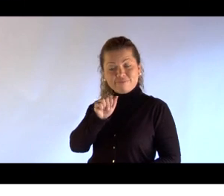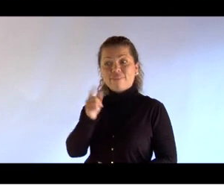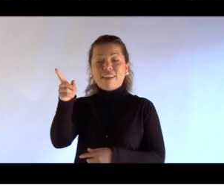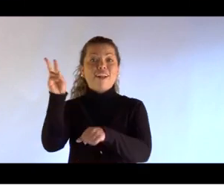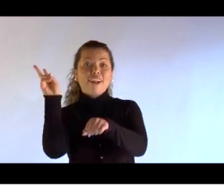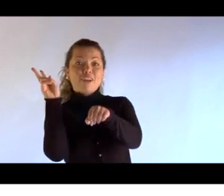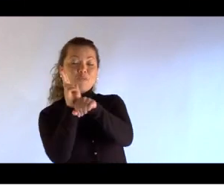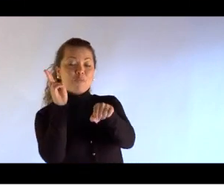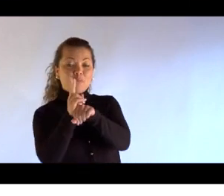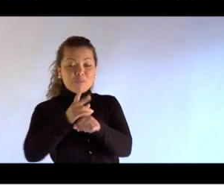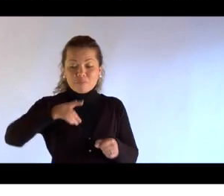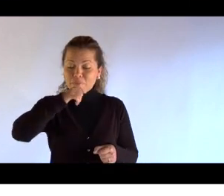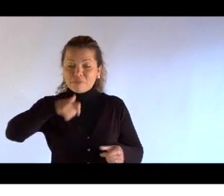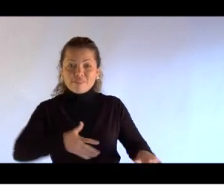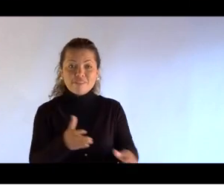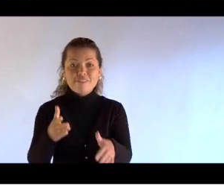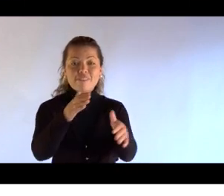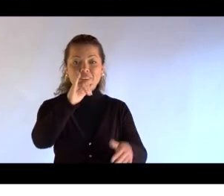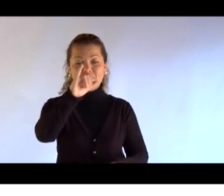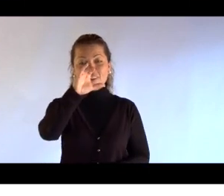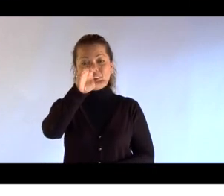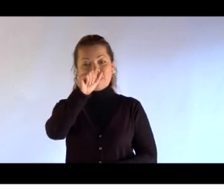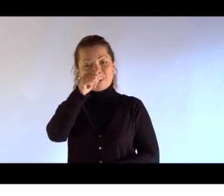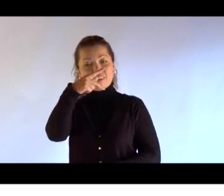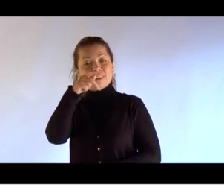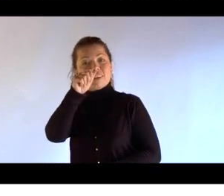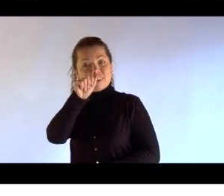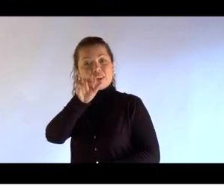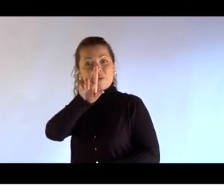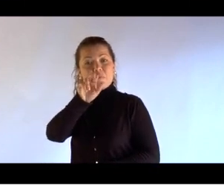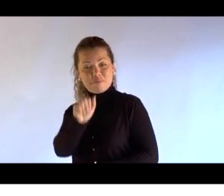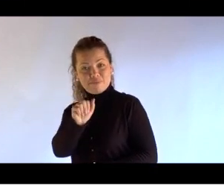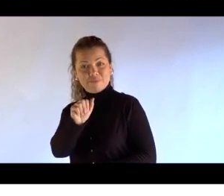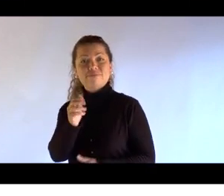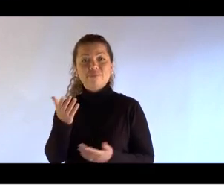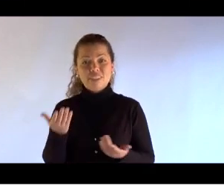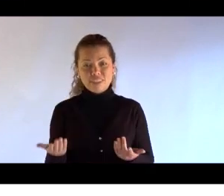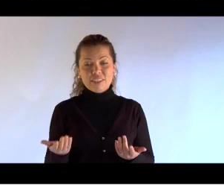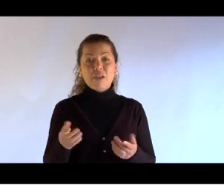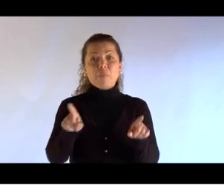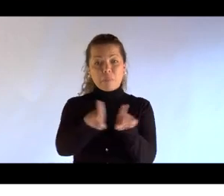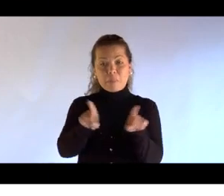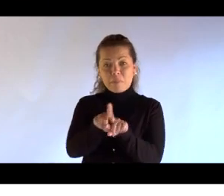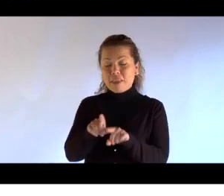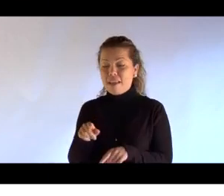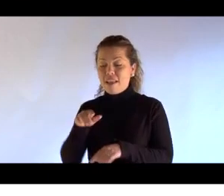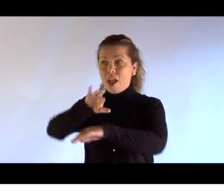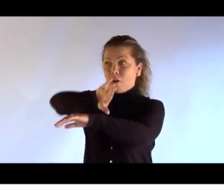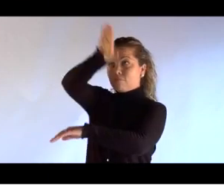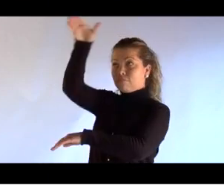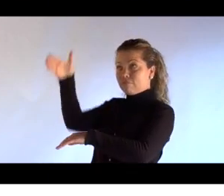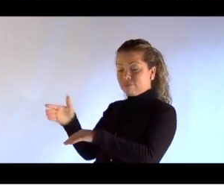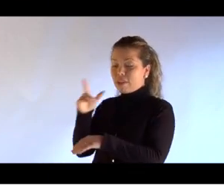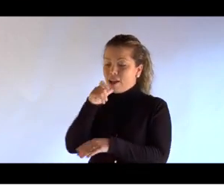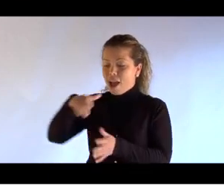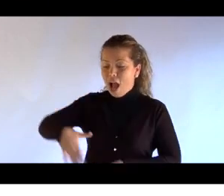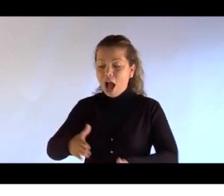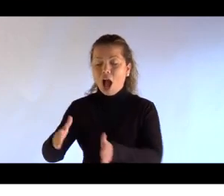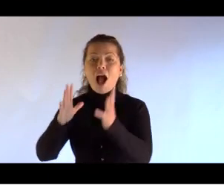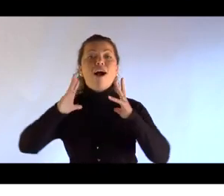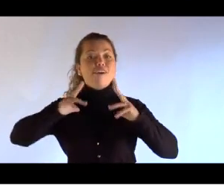incorporados no processo de tombamento, por serem partes fundamentais da construção da identidade iguapense. Não seria possível deixar